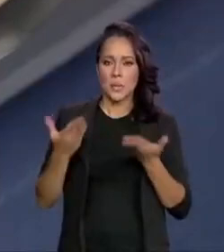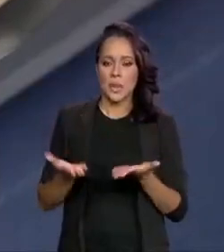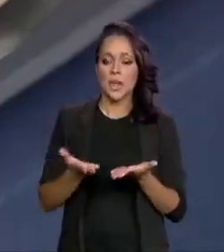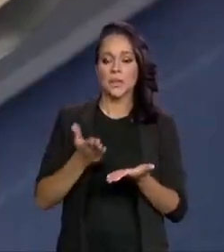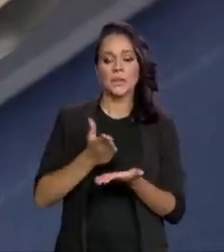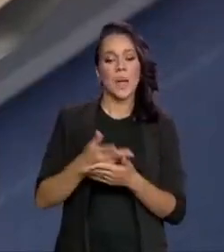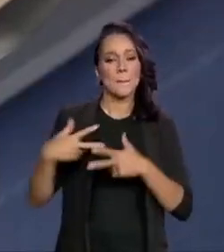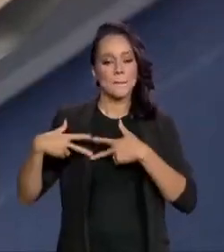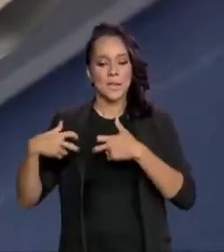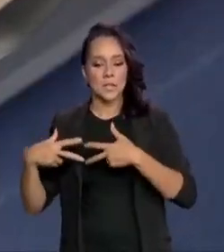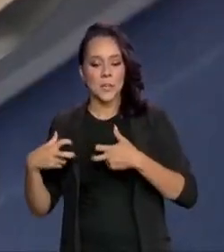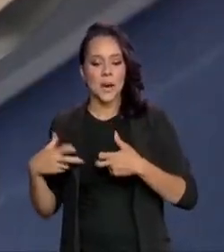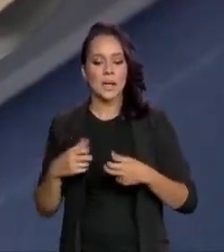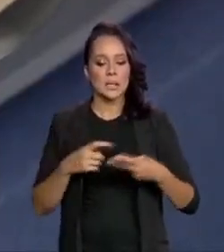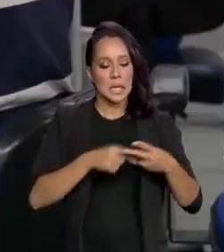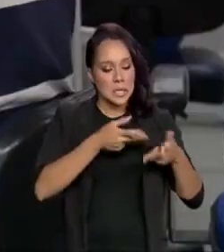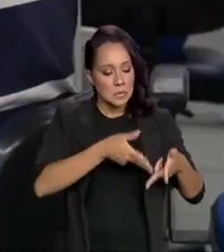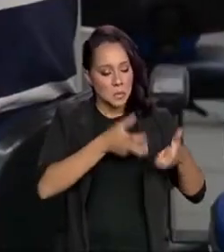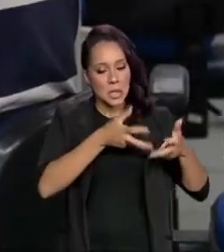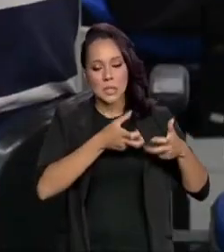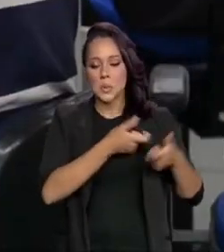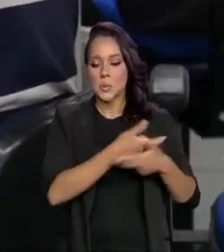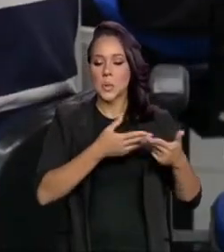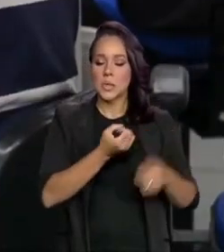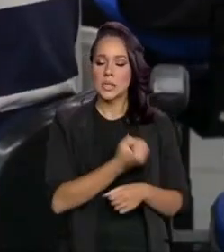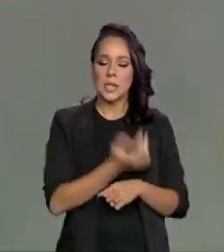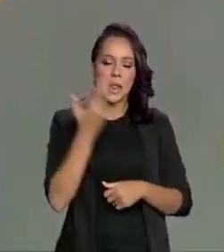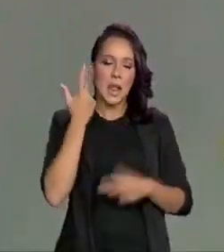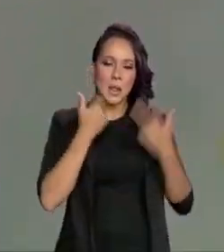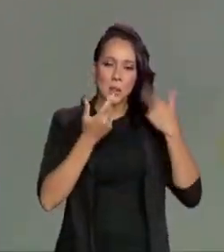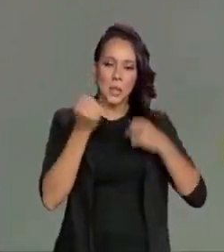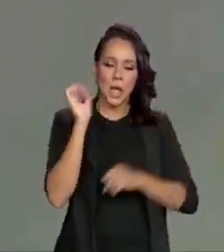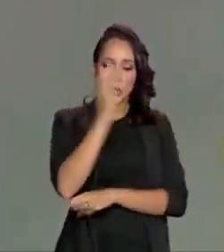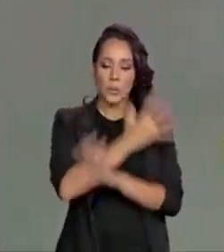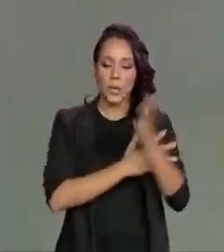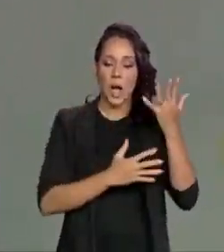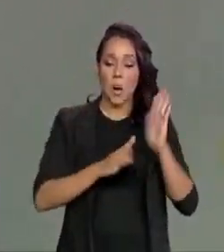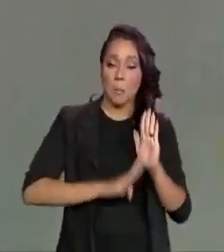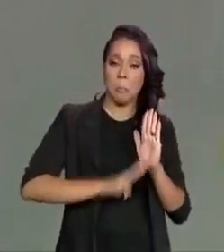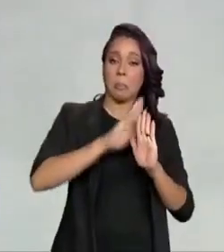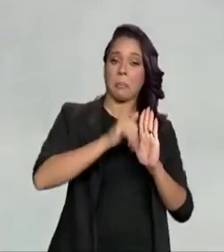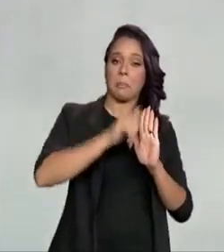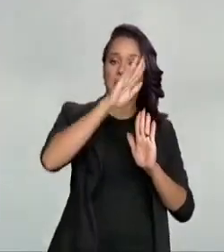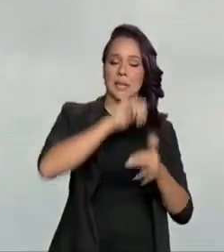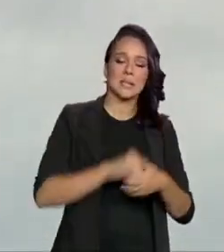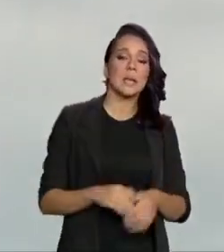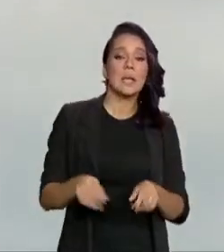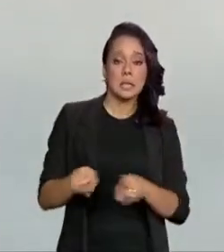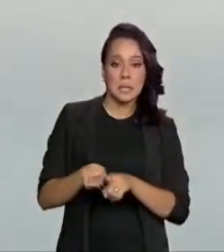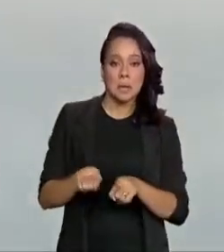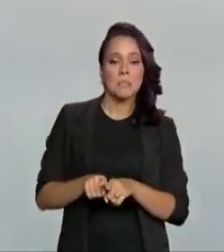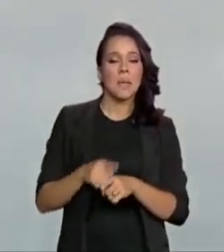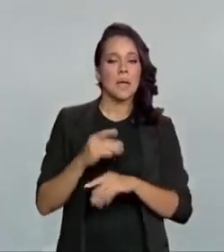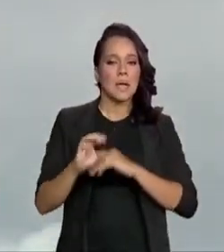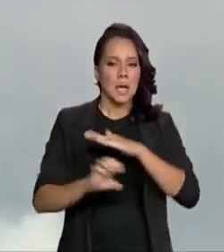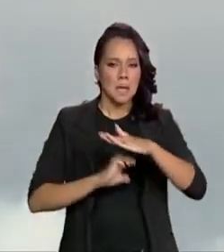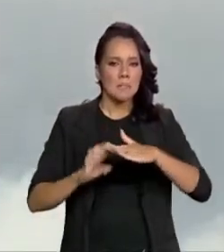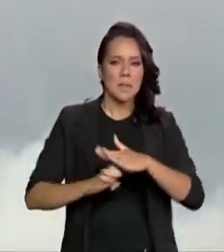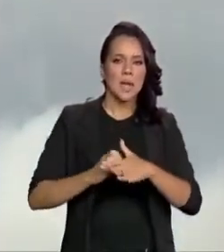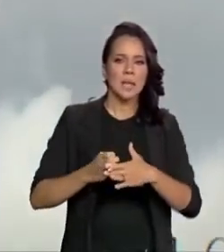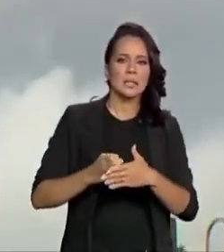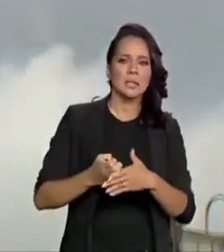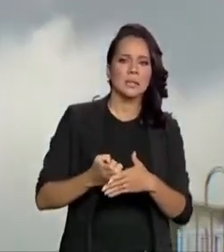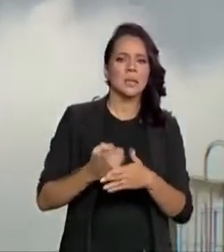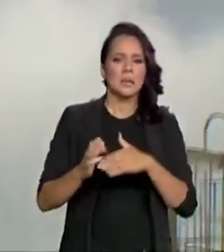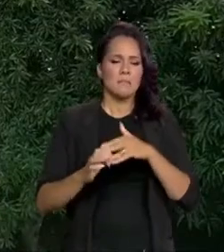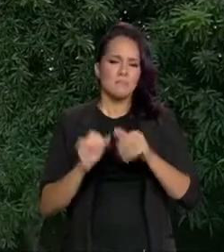da Petrobras, quanto de exploração de recursos naturais, superior, historicamente alto, quanto concessões e permissões, que é outro